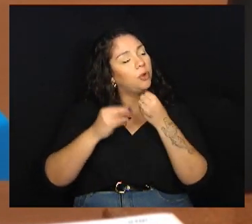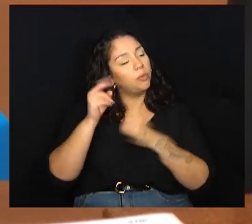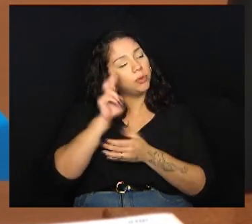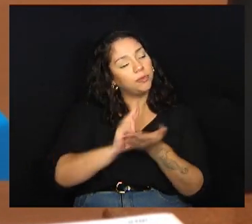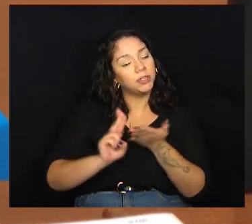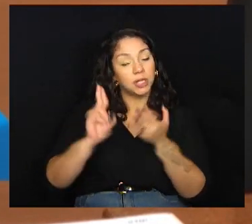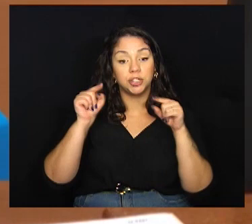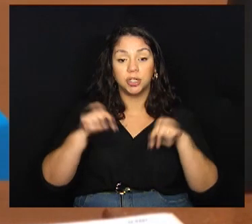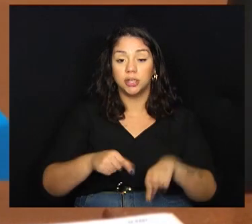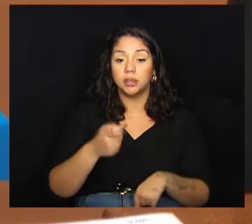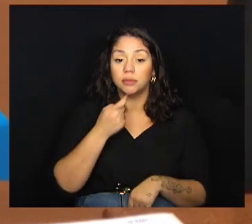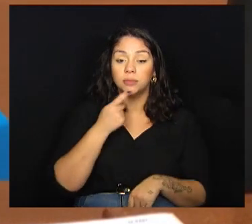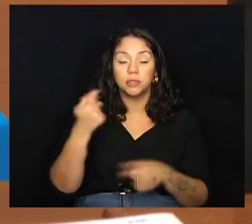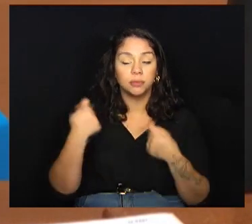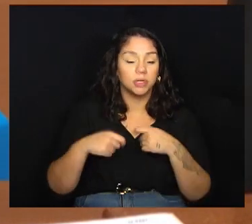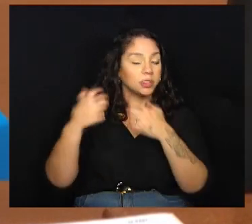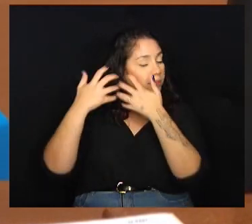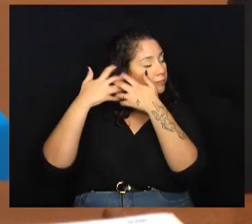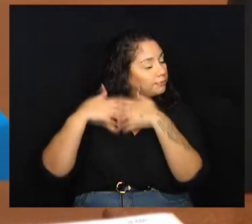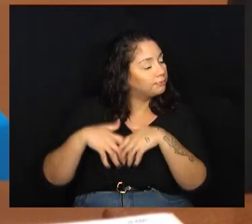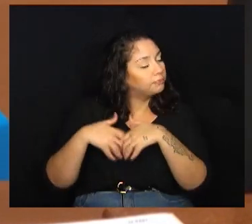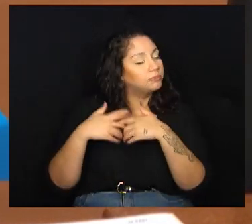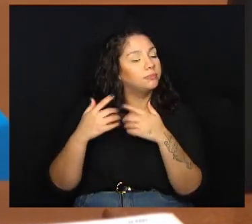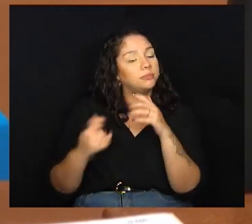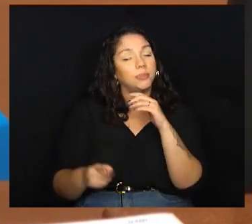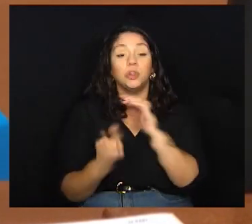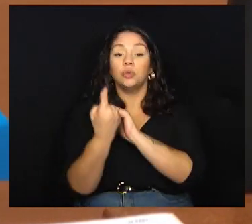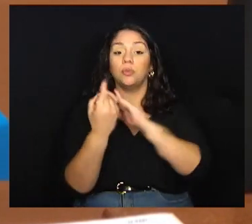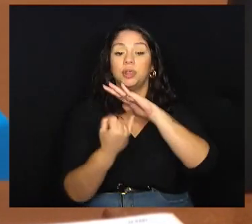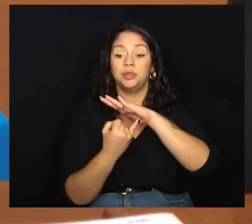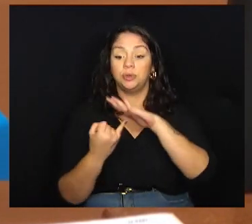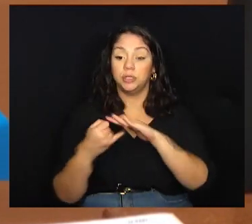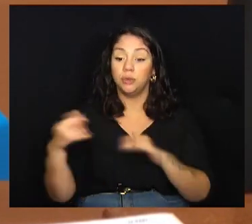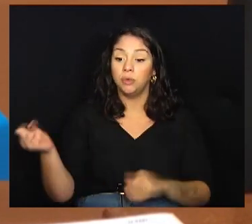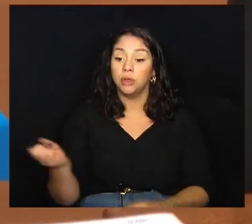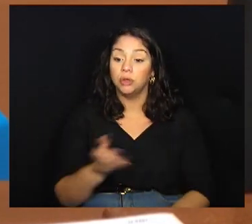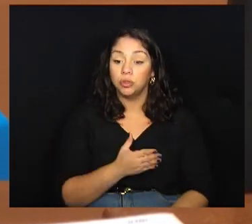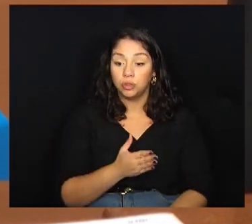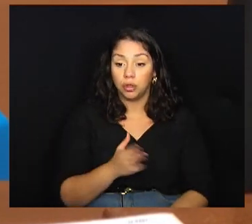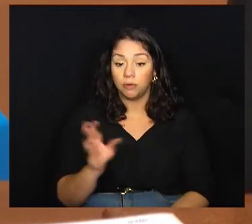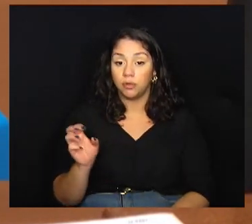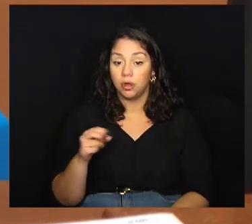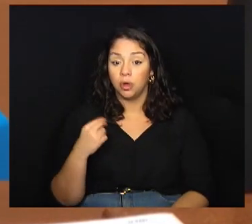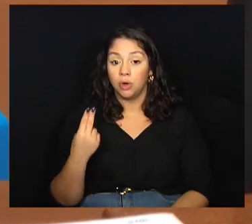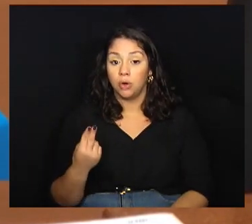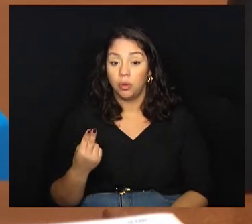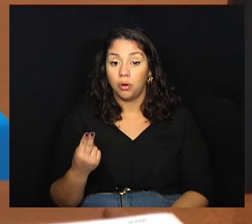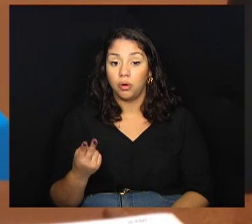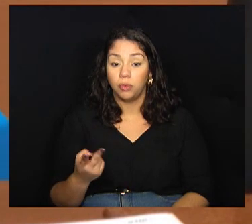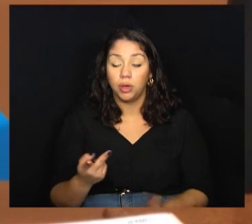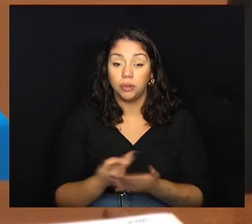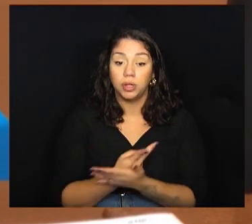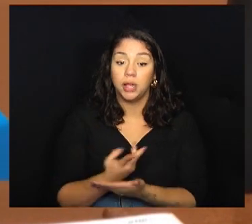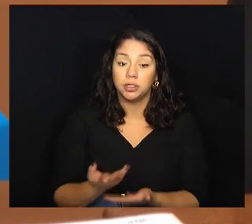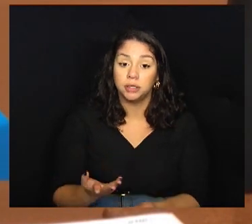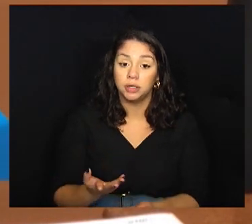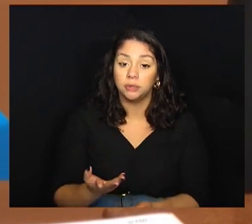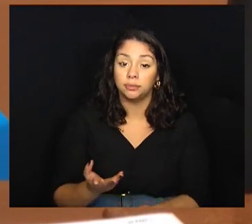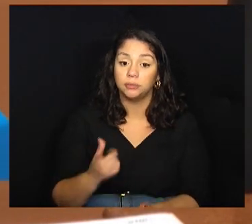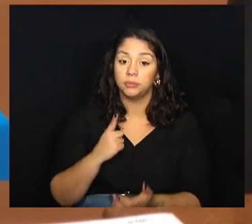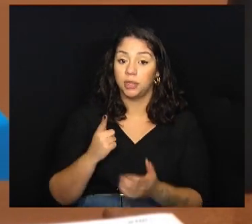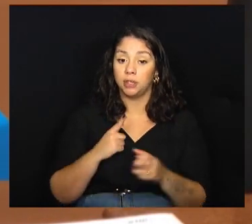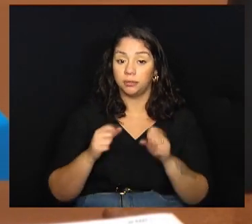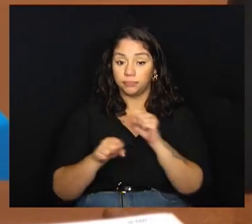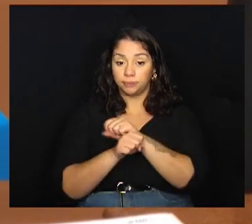nós precisamos pensar numa instituição nova ou uma situação em que há expansão,